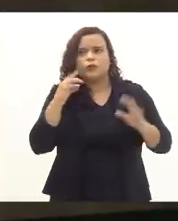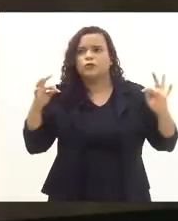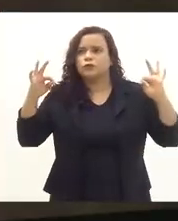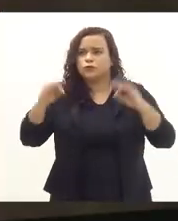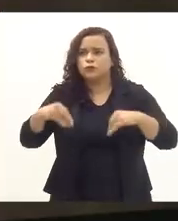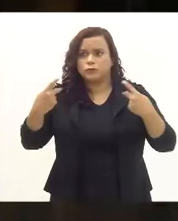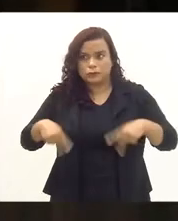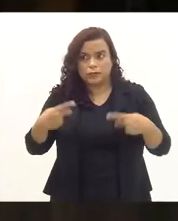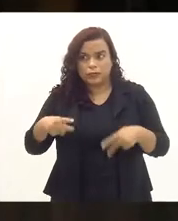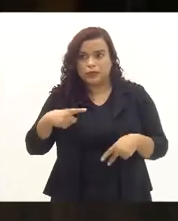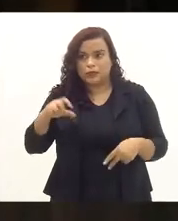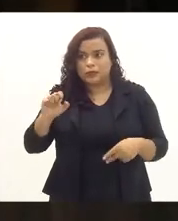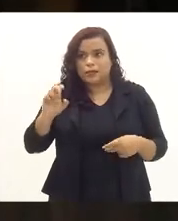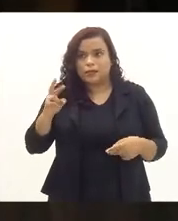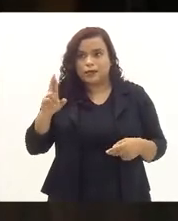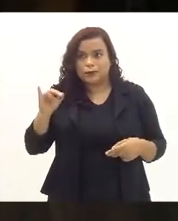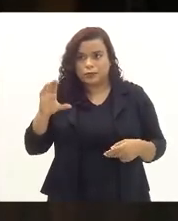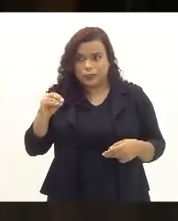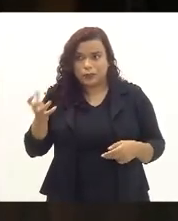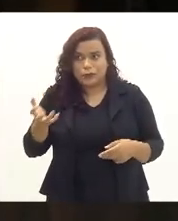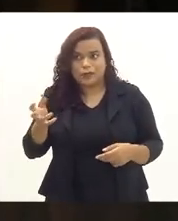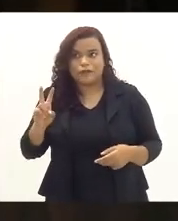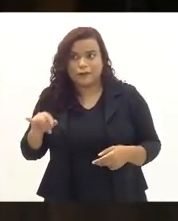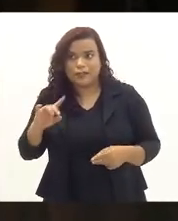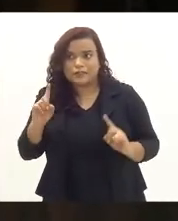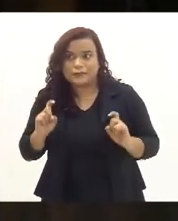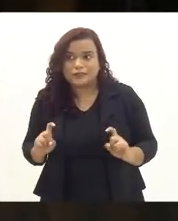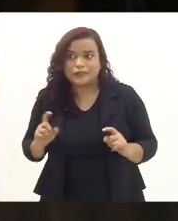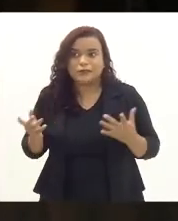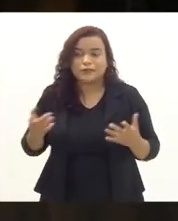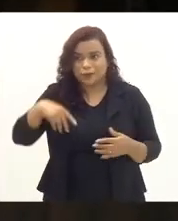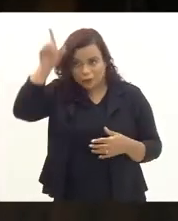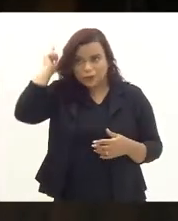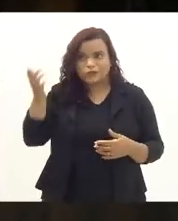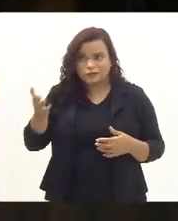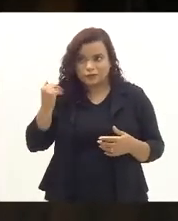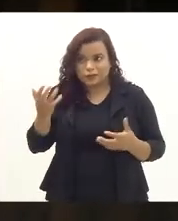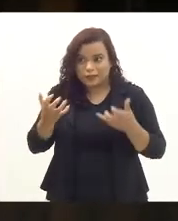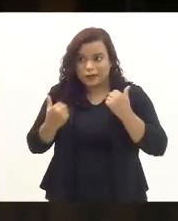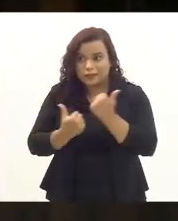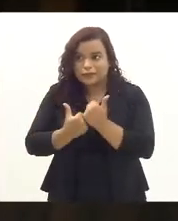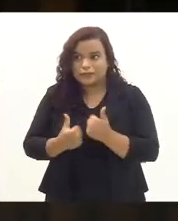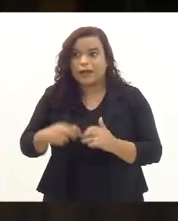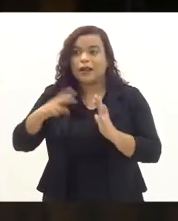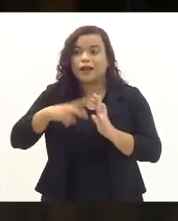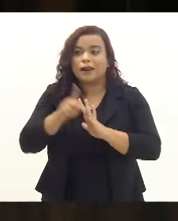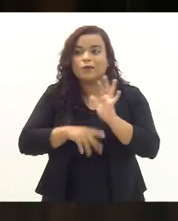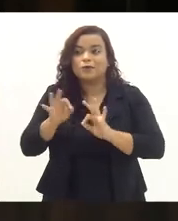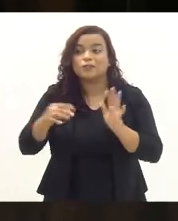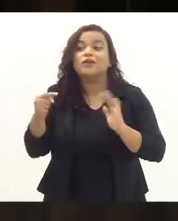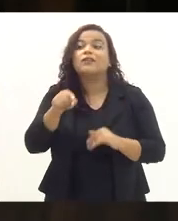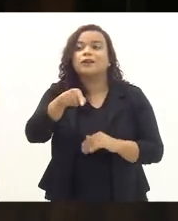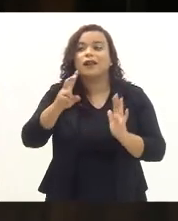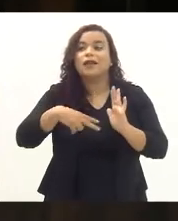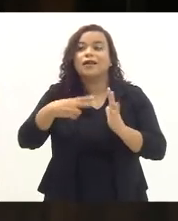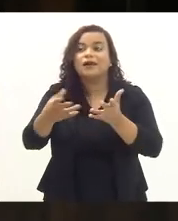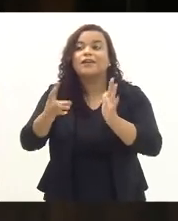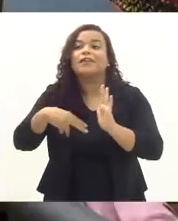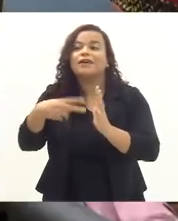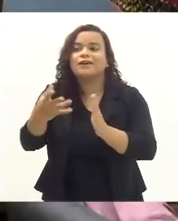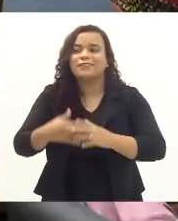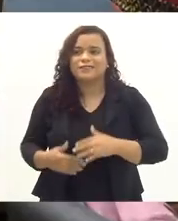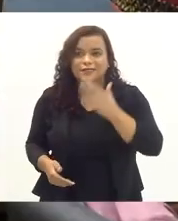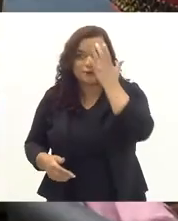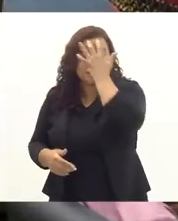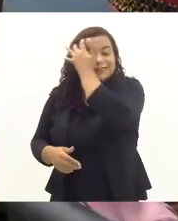que a questão na Cláudia vai querer será é bem Luiz pergunta leu projeto Luiz Olha